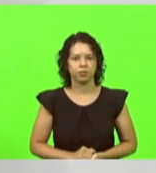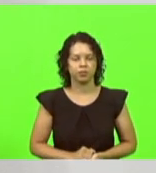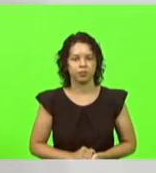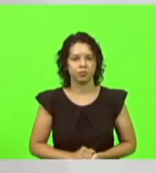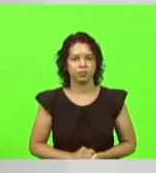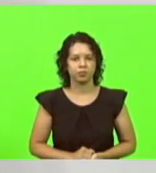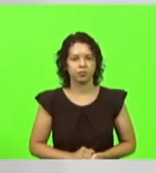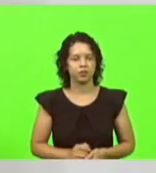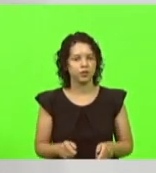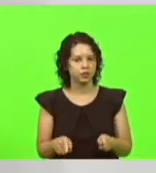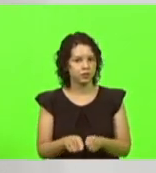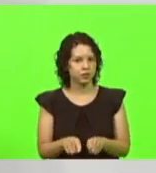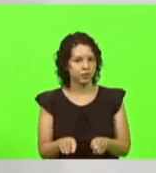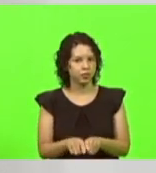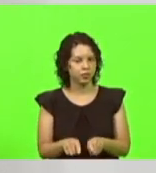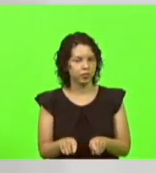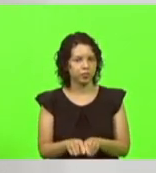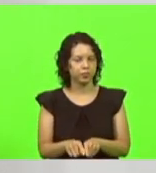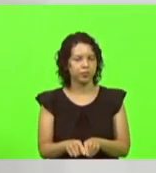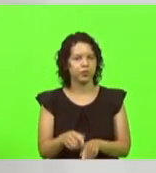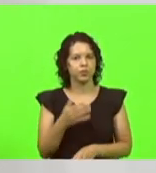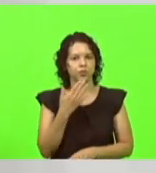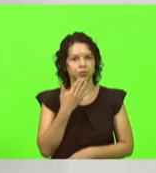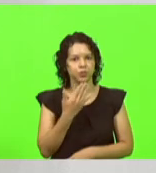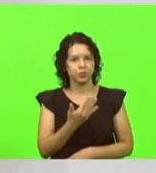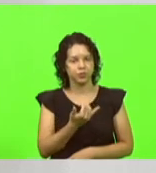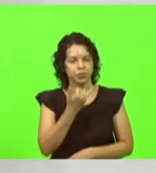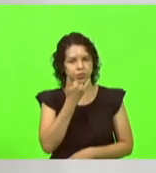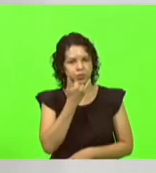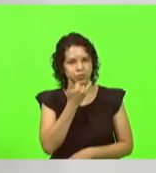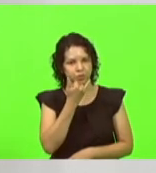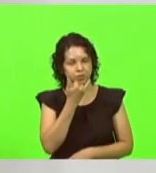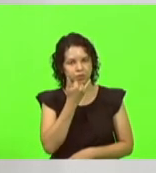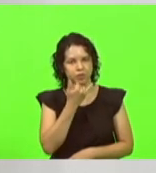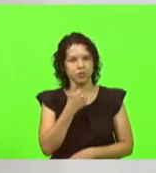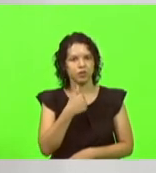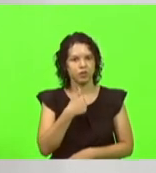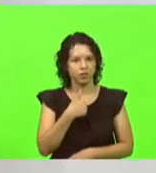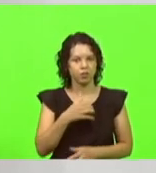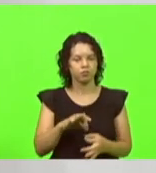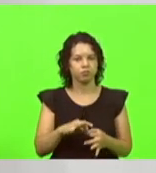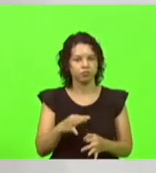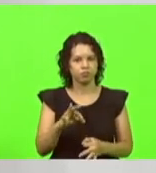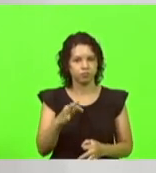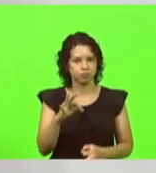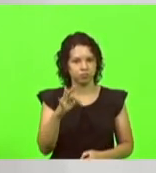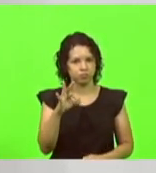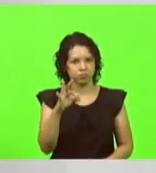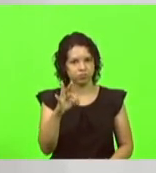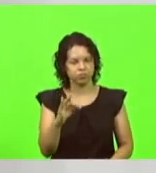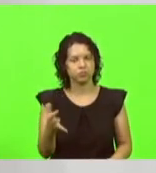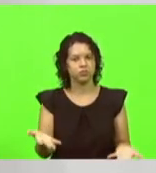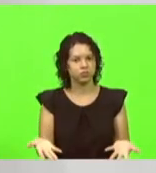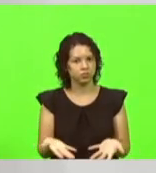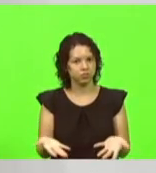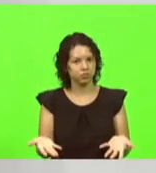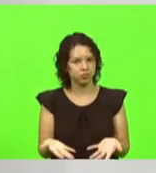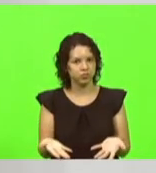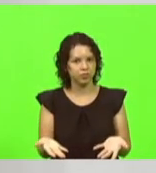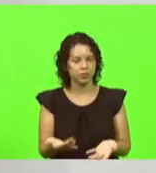Quero primeiro pedir escusas se estou me alongando nesse momento.